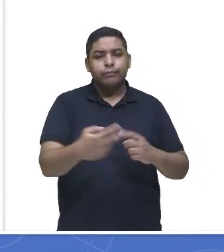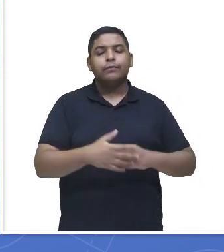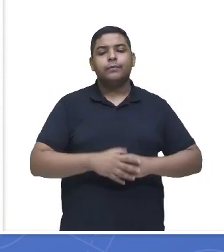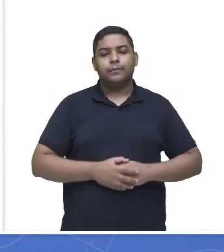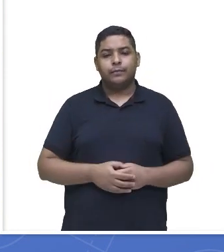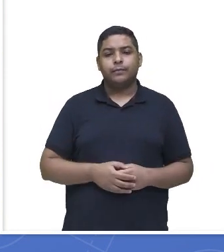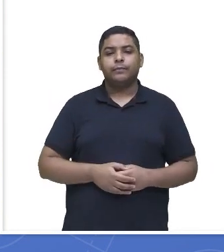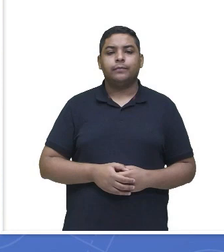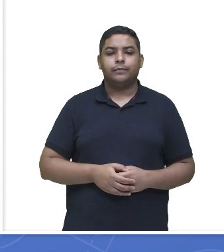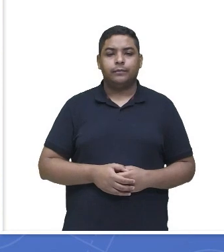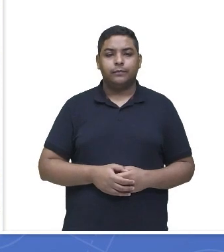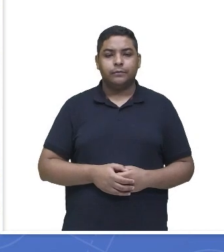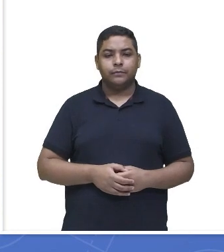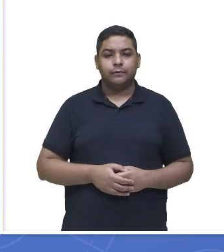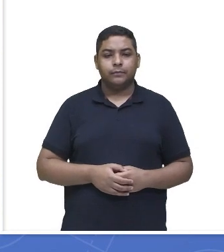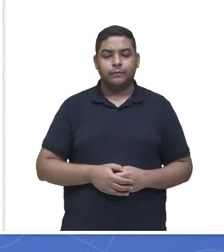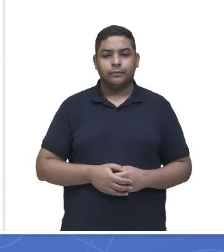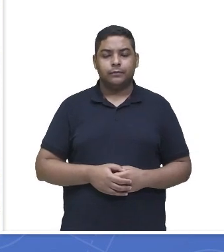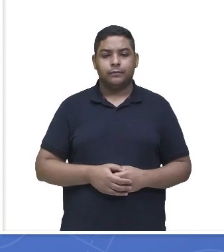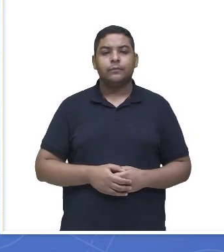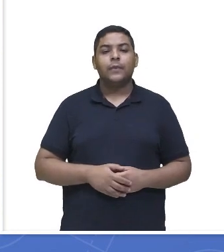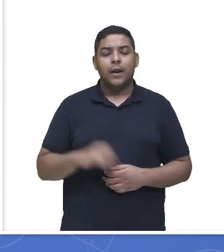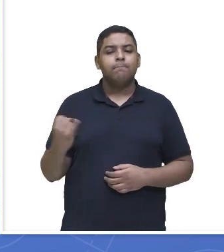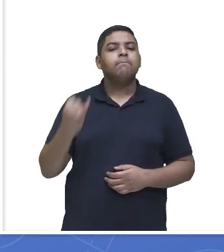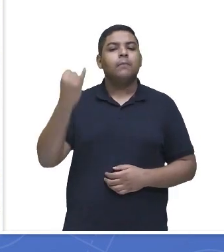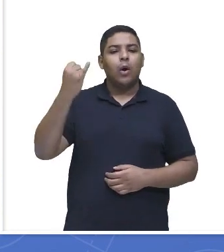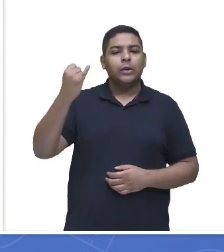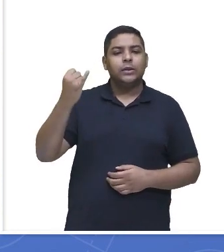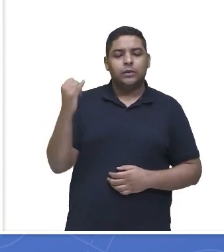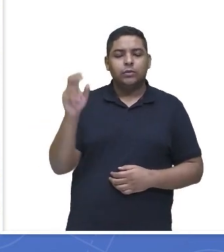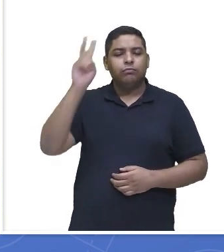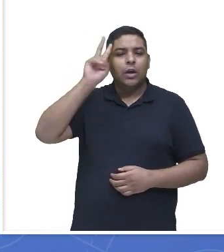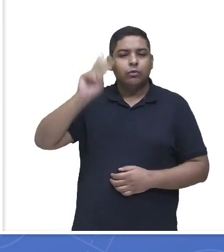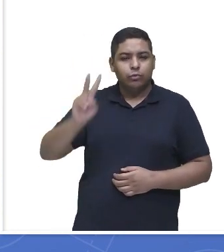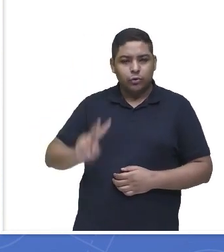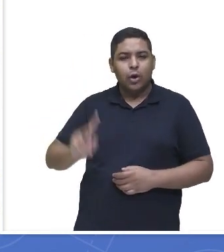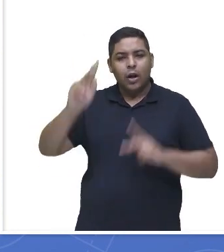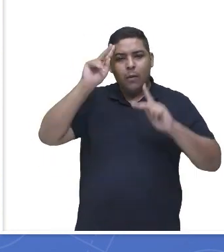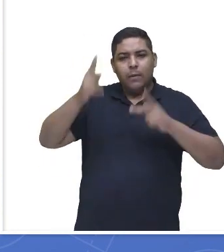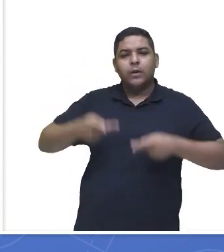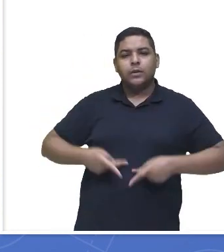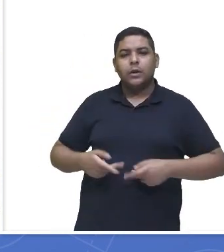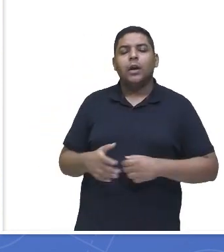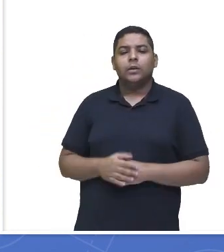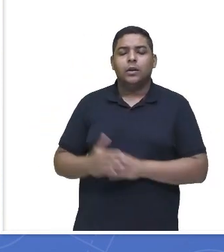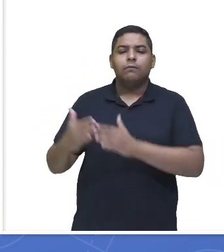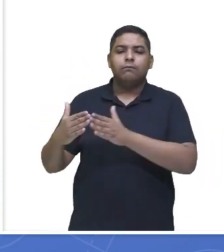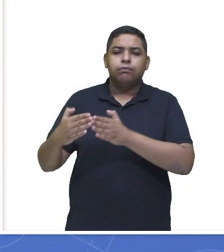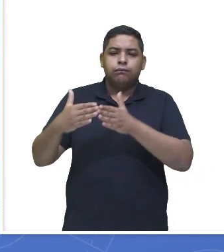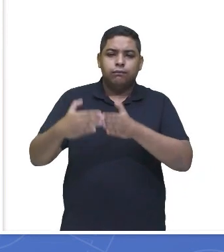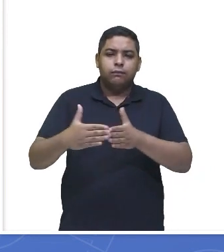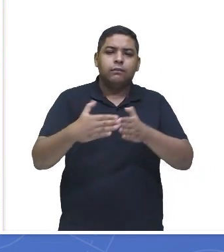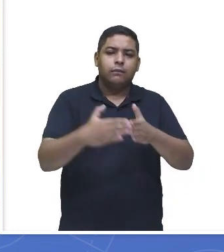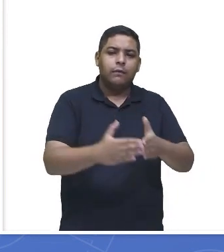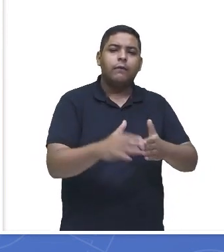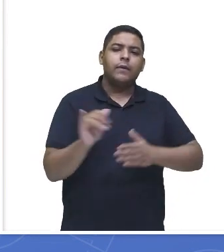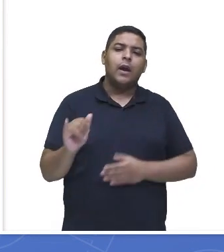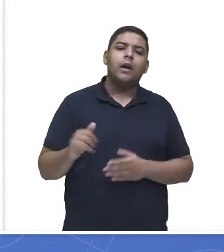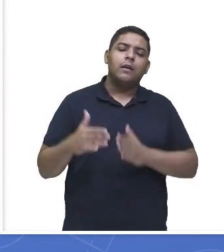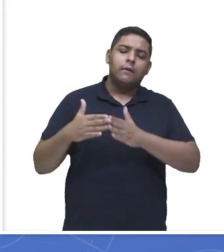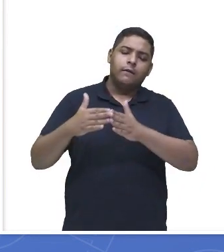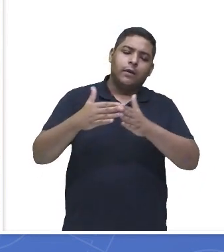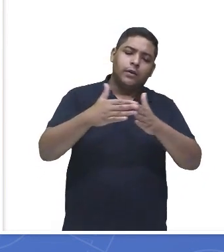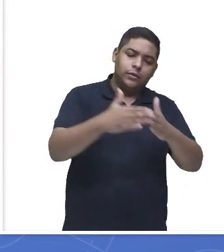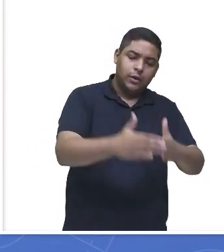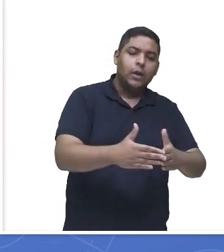muito importante esse momento aí na história da humanidade, esse momento de se lançar ao mar, de se jogar ao mar e de buscar novas terras, novas conquistas.